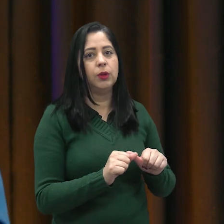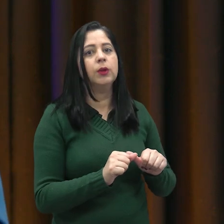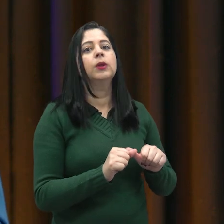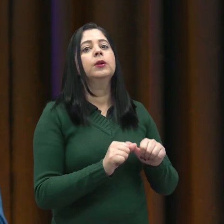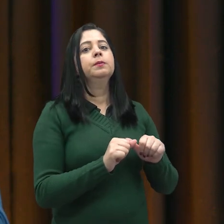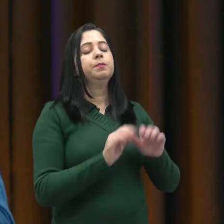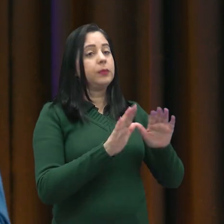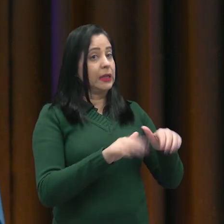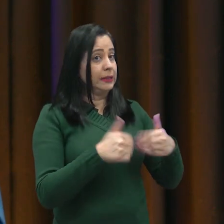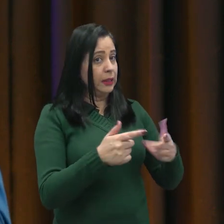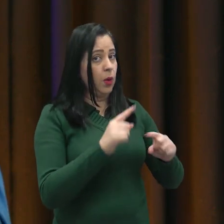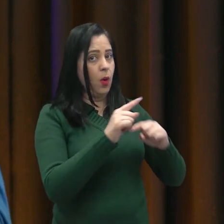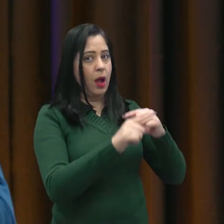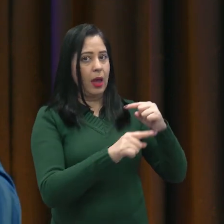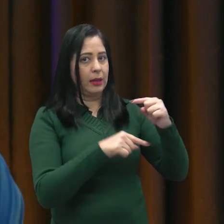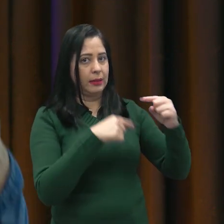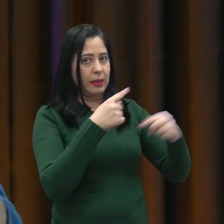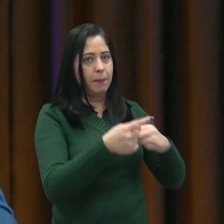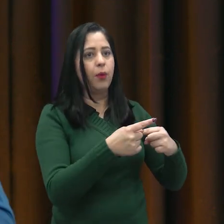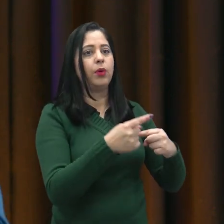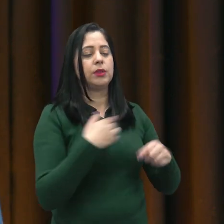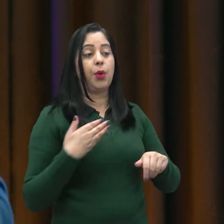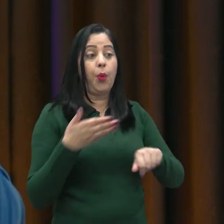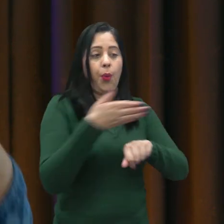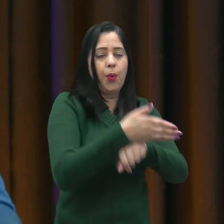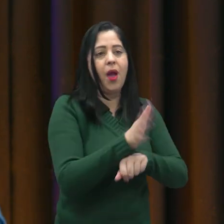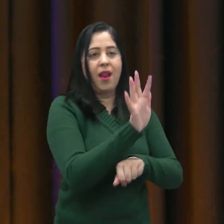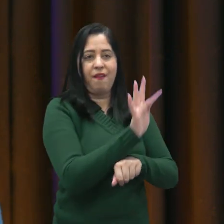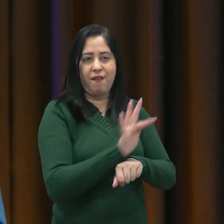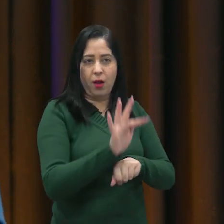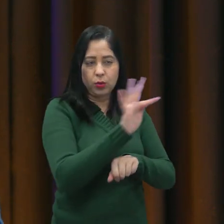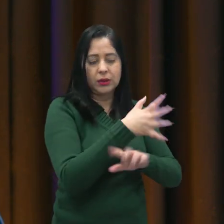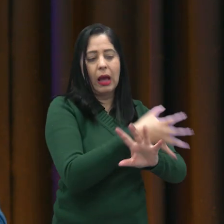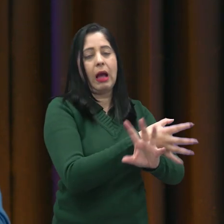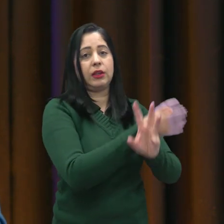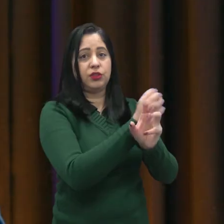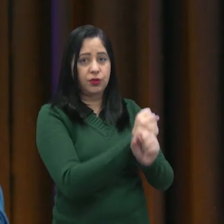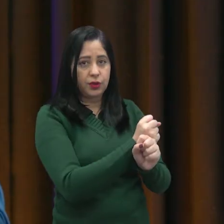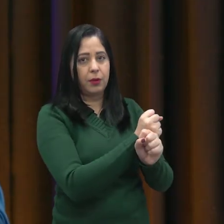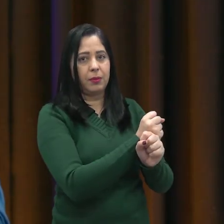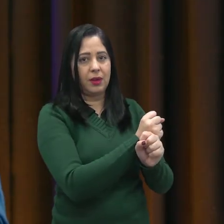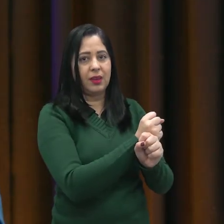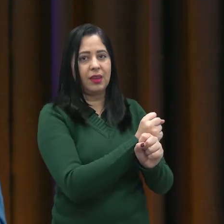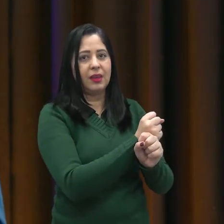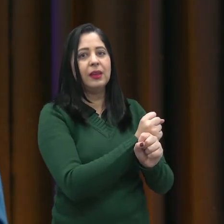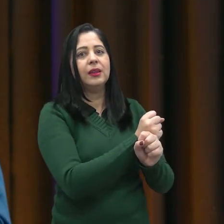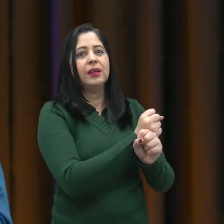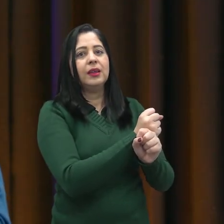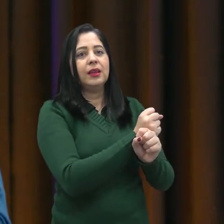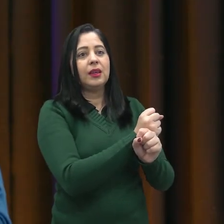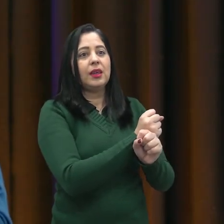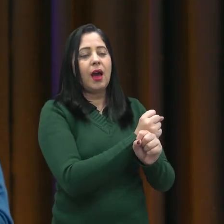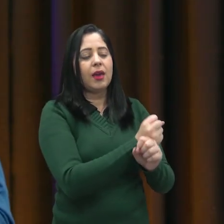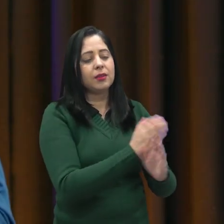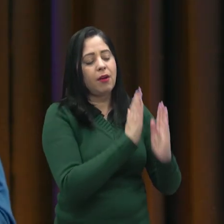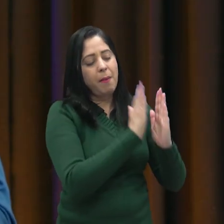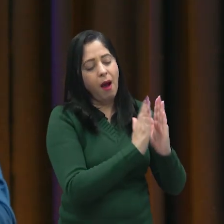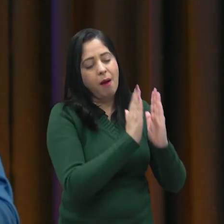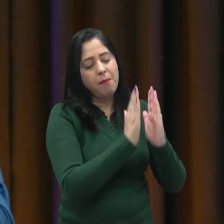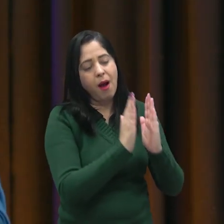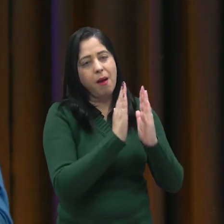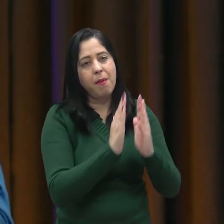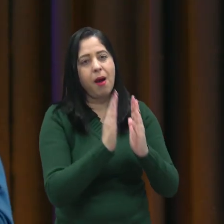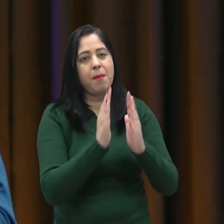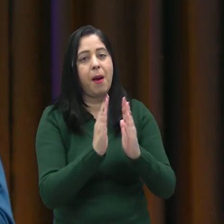vários exemplos dentro da minha equipe, entre amigos de outras modalidades que aconteceram a mesma coisa, né? Então acho que o